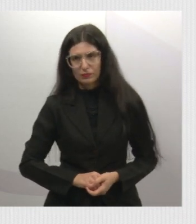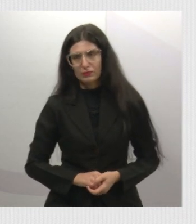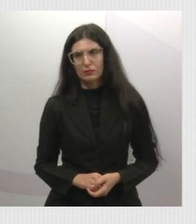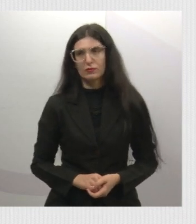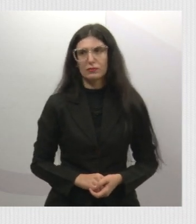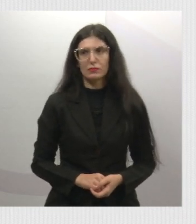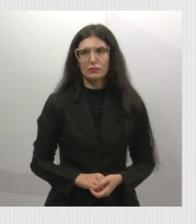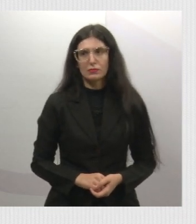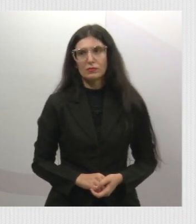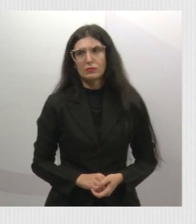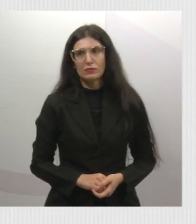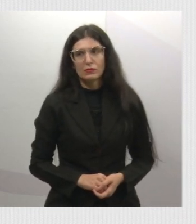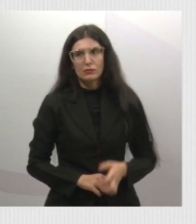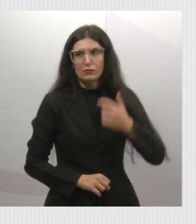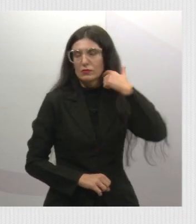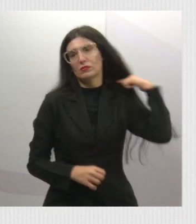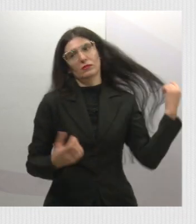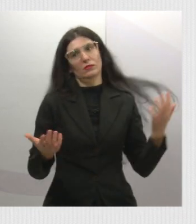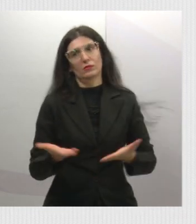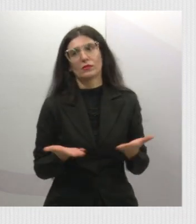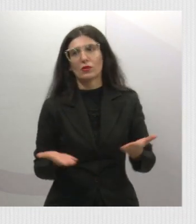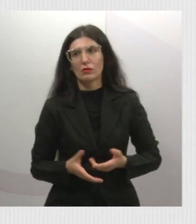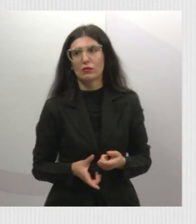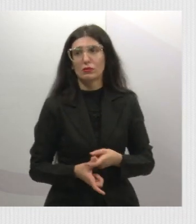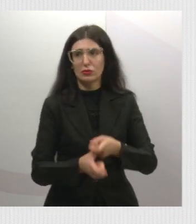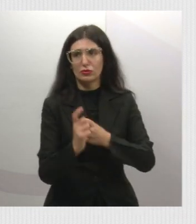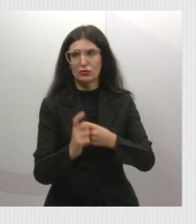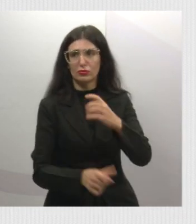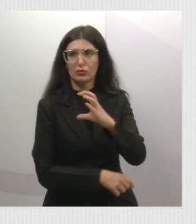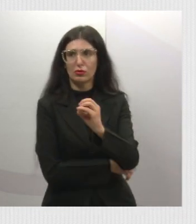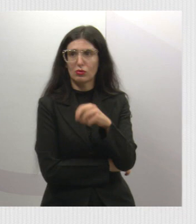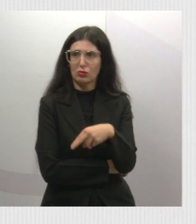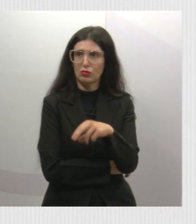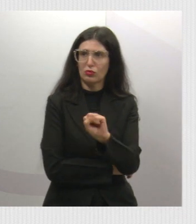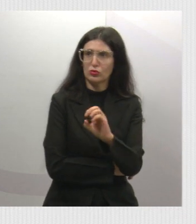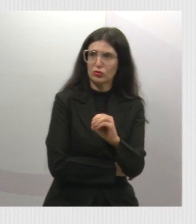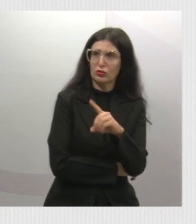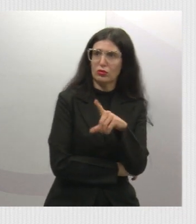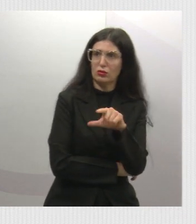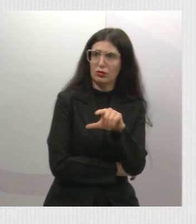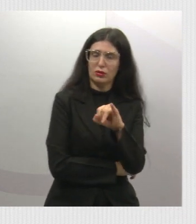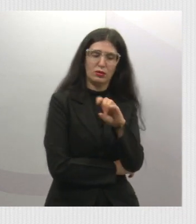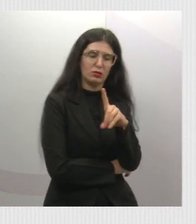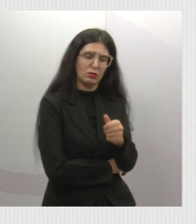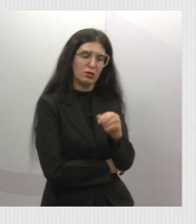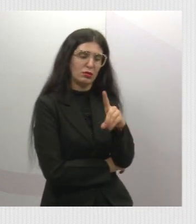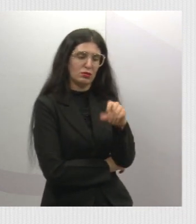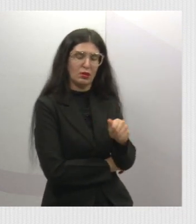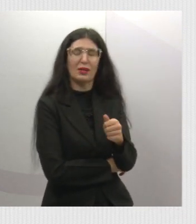Agora vamos falar sobre a dívida consolidada. A dívida que o município tem,